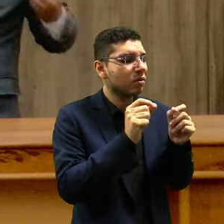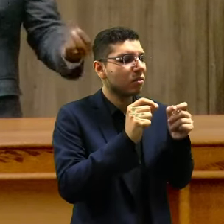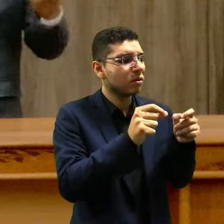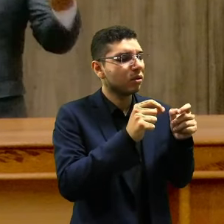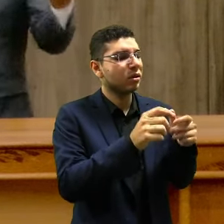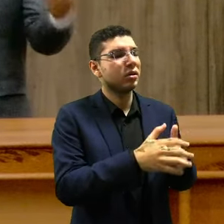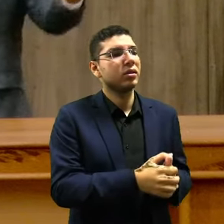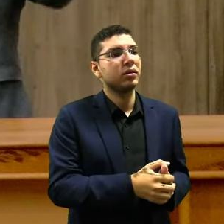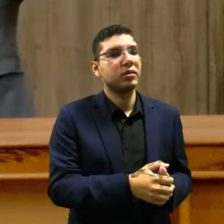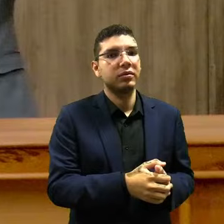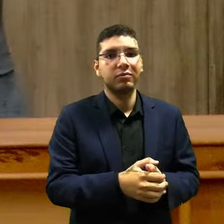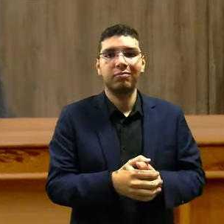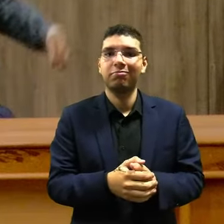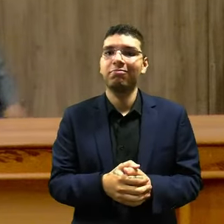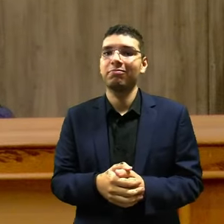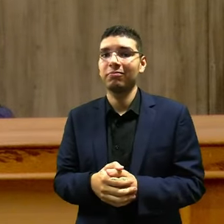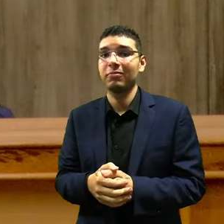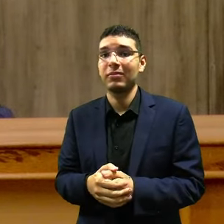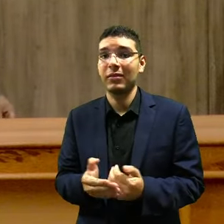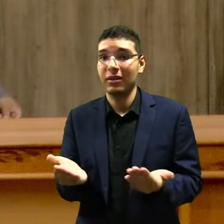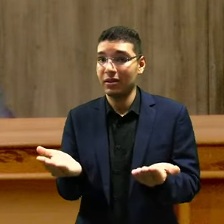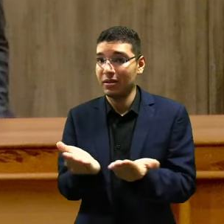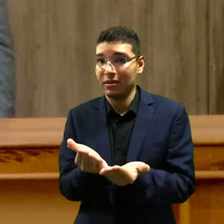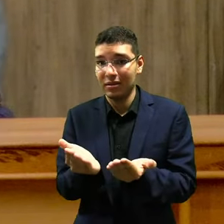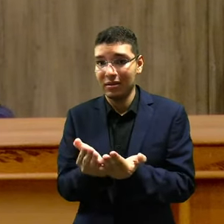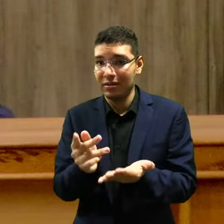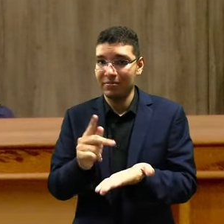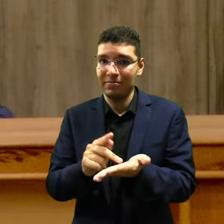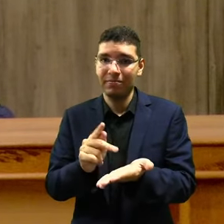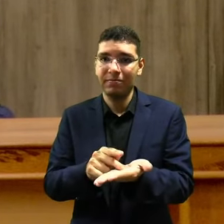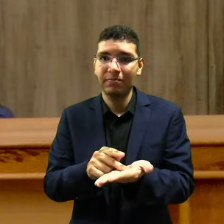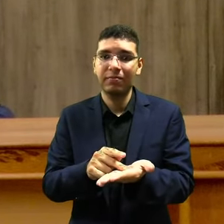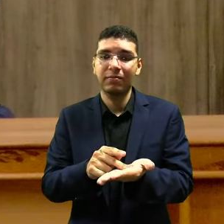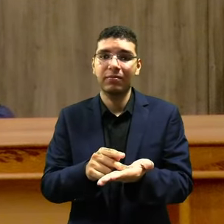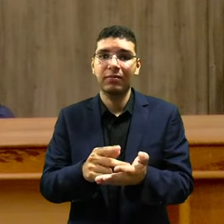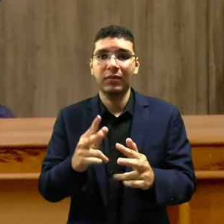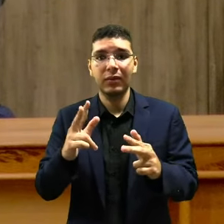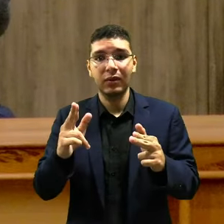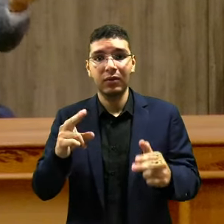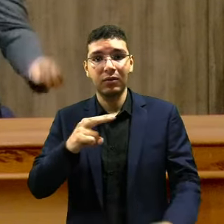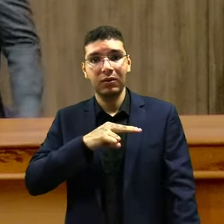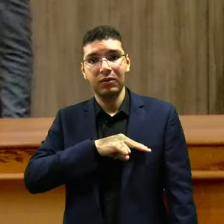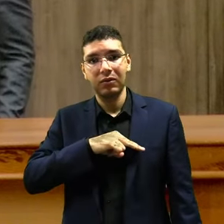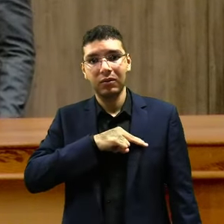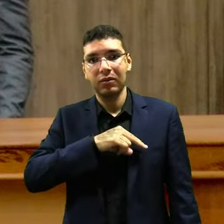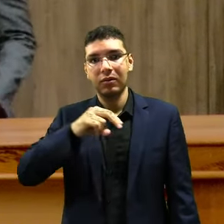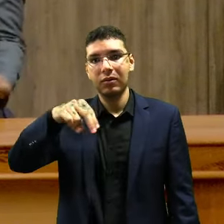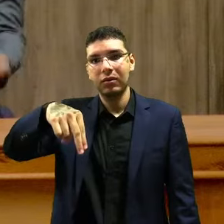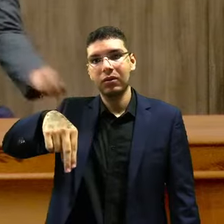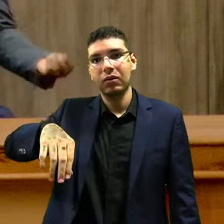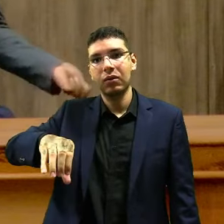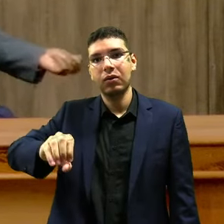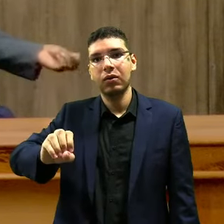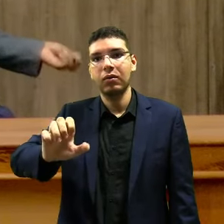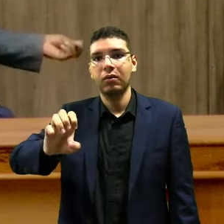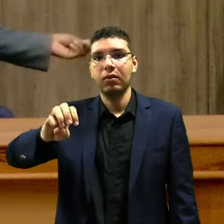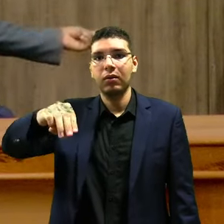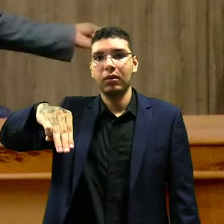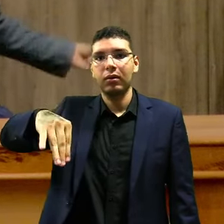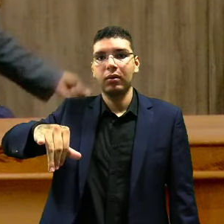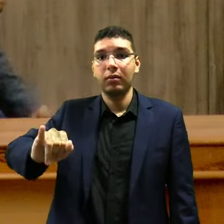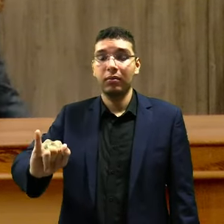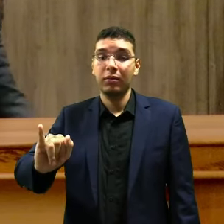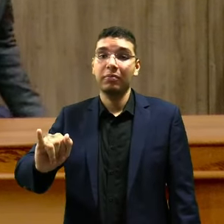isso aqui é crença irmão tem irmão aí que se perder o gato ele já fica louco Cadê Deus que não curou